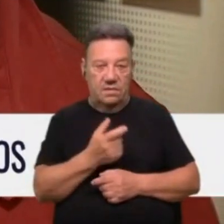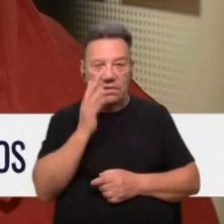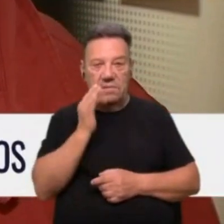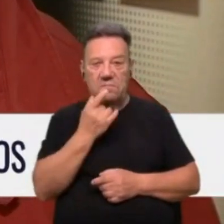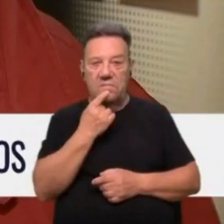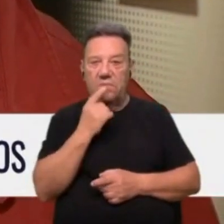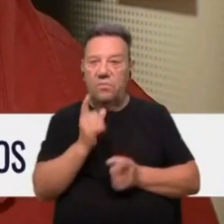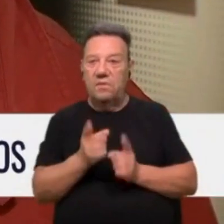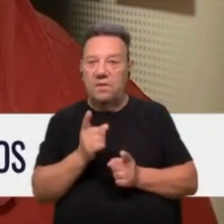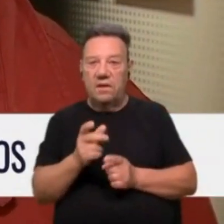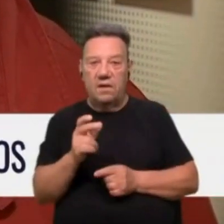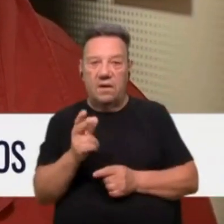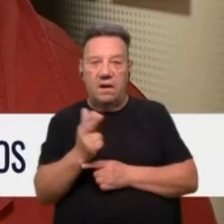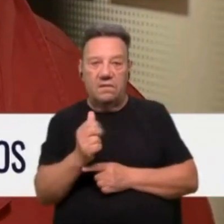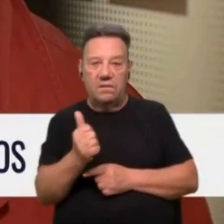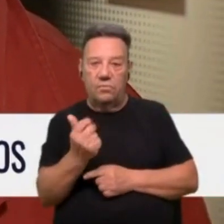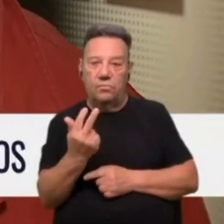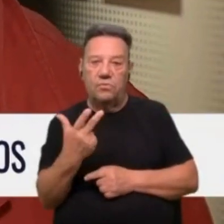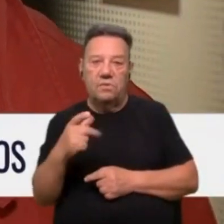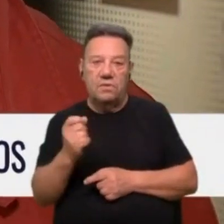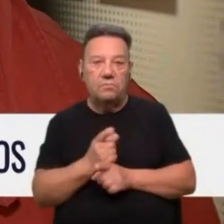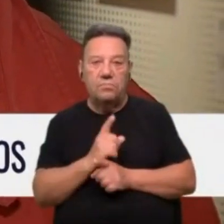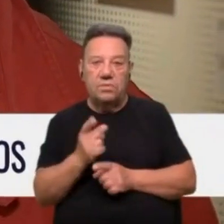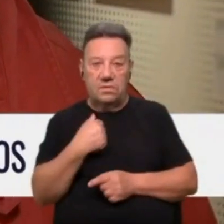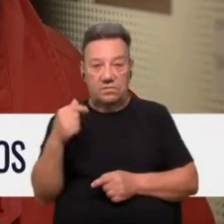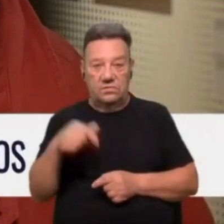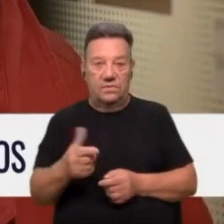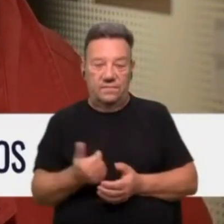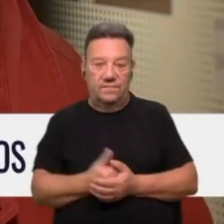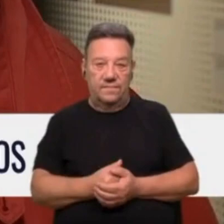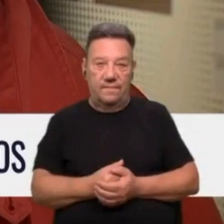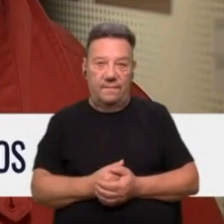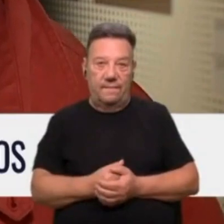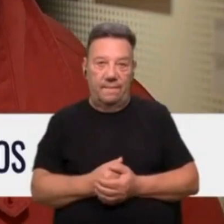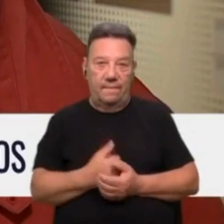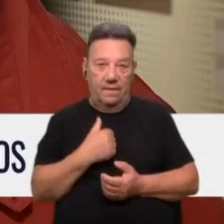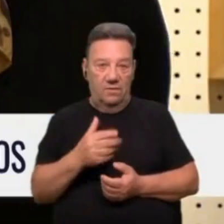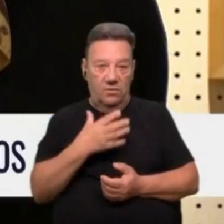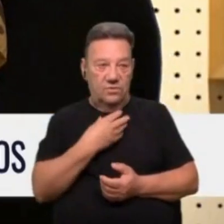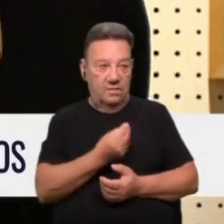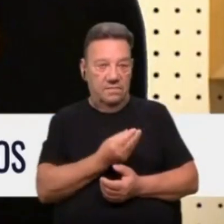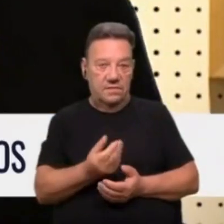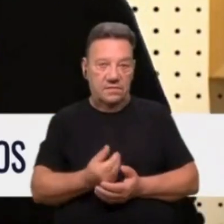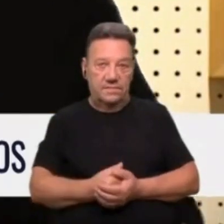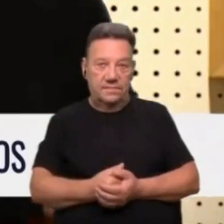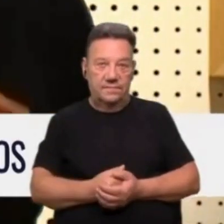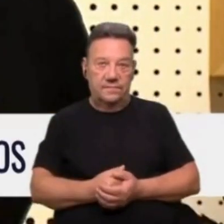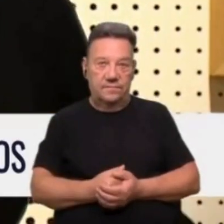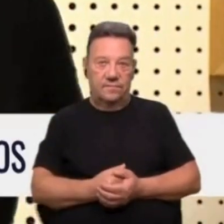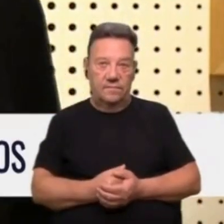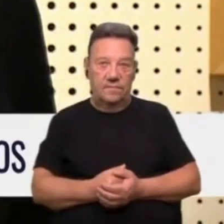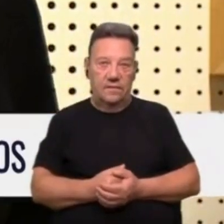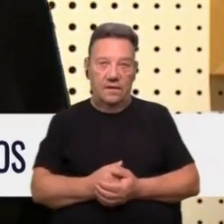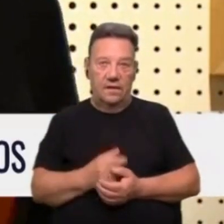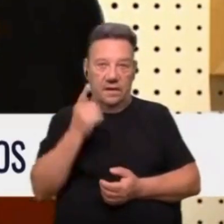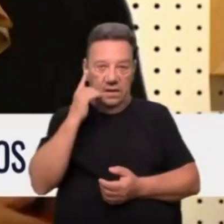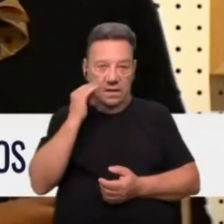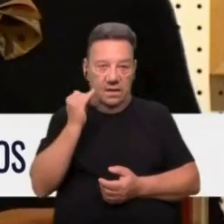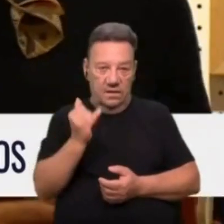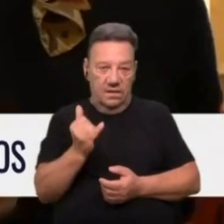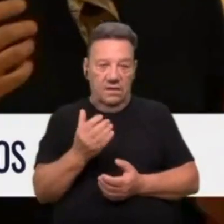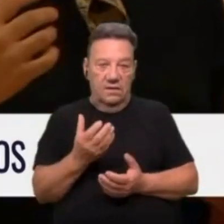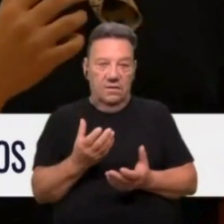tentar perceber o que é a arte bruta. Por isso estou cá e estou a gostar imenso. Isso porque há ideias